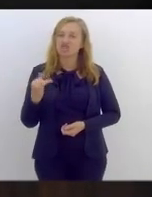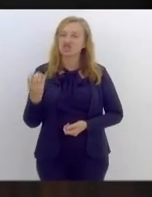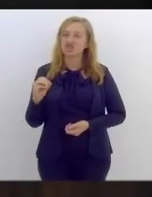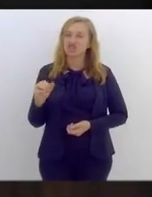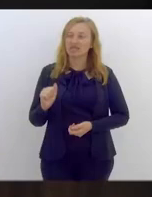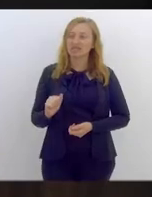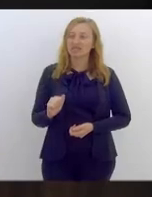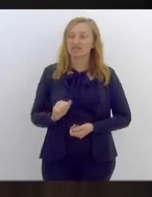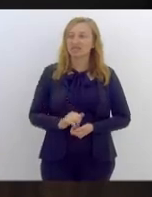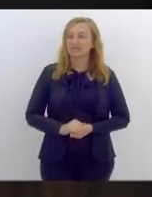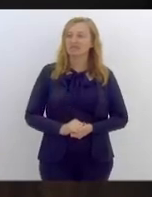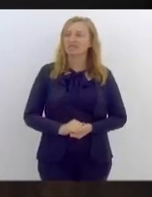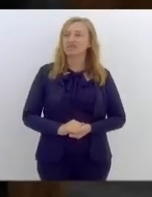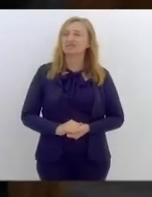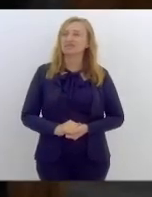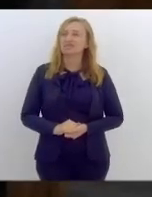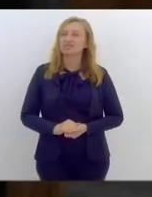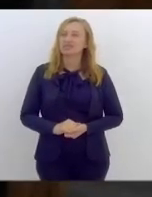Xavier.